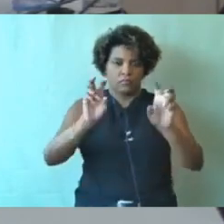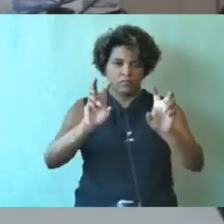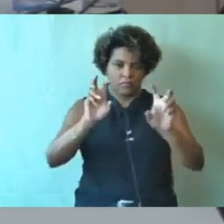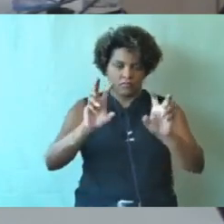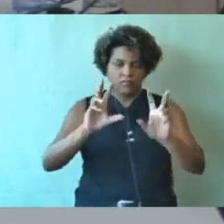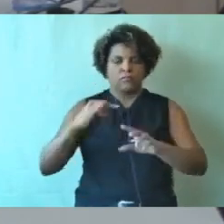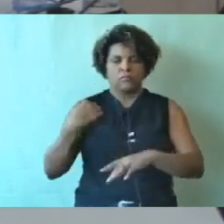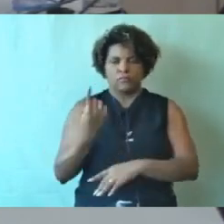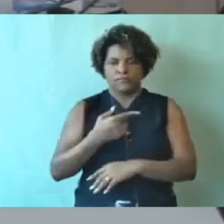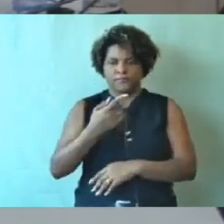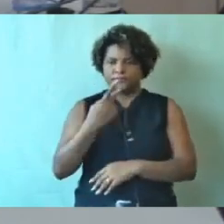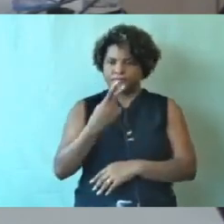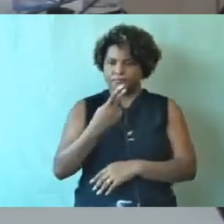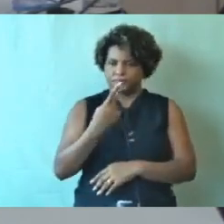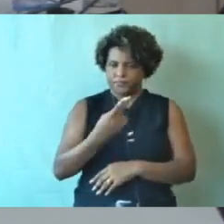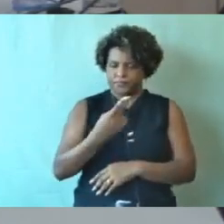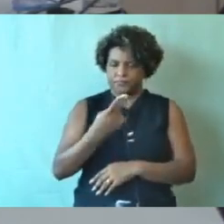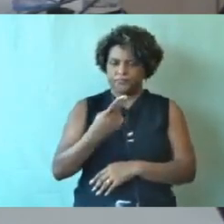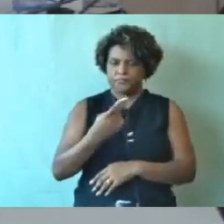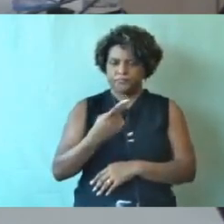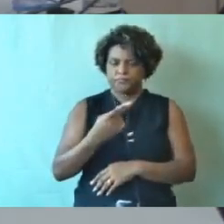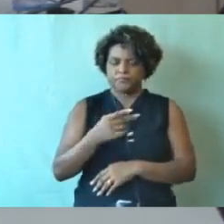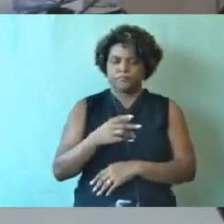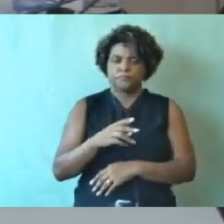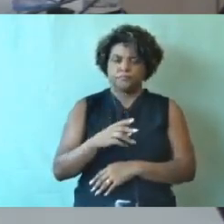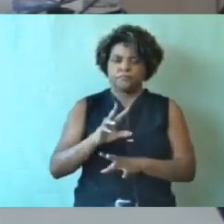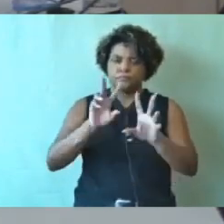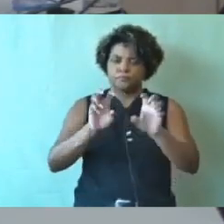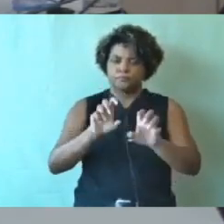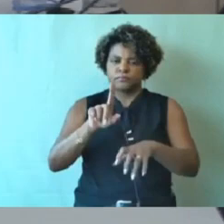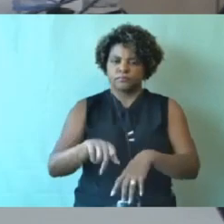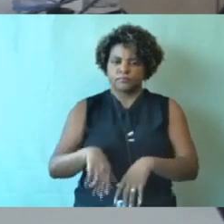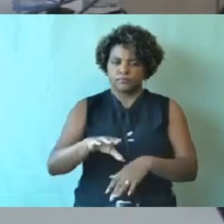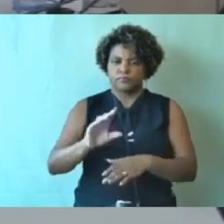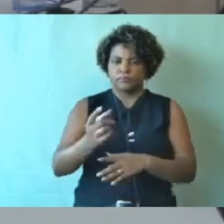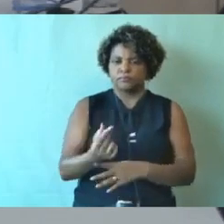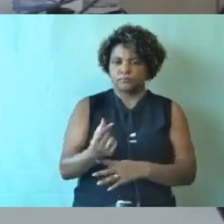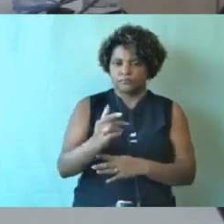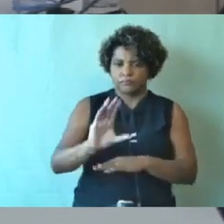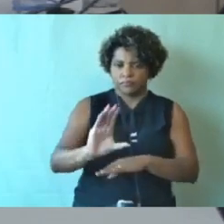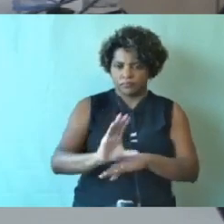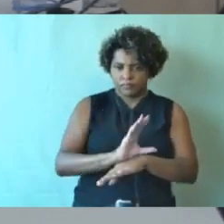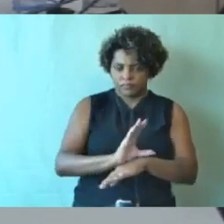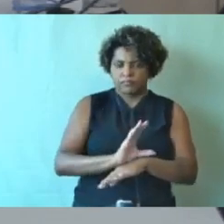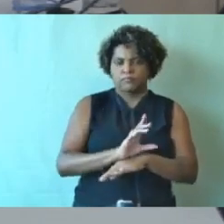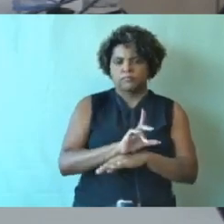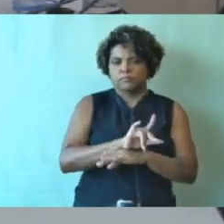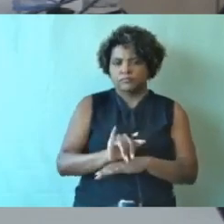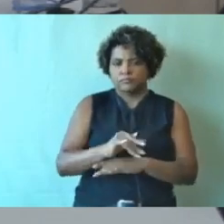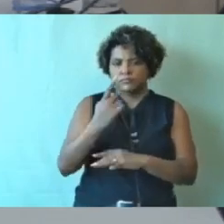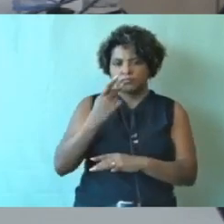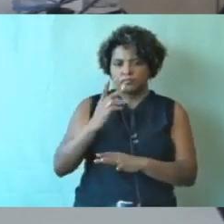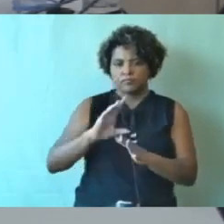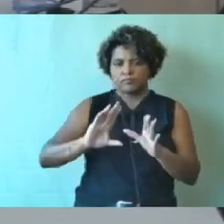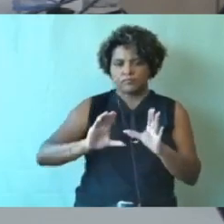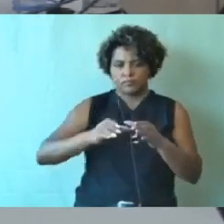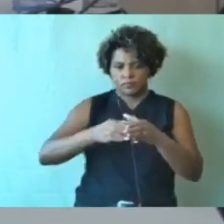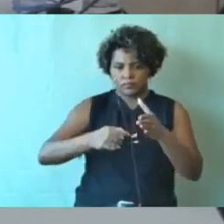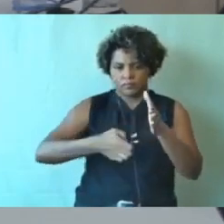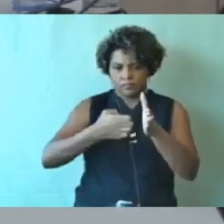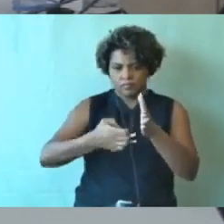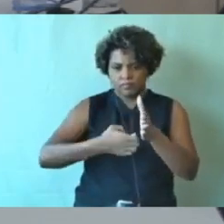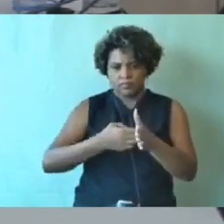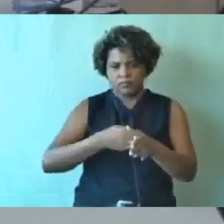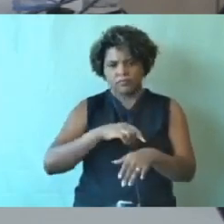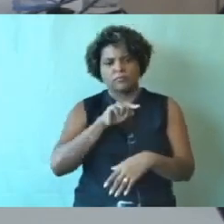da questão do subsídio e o encaminhamento desses valores às empresas. O senhor disse para a gente